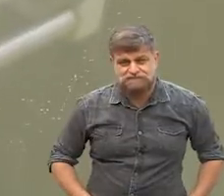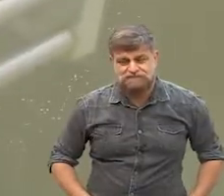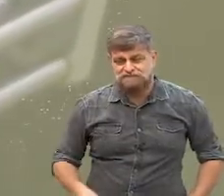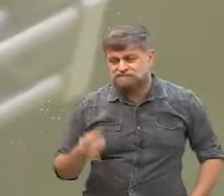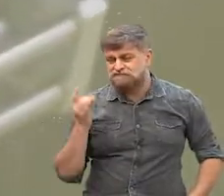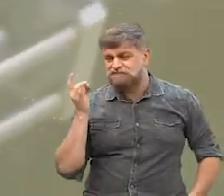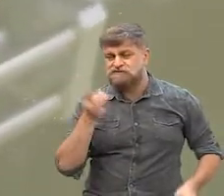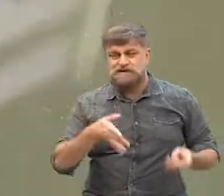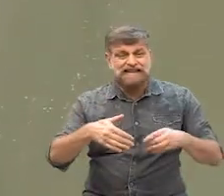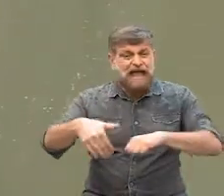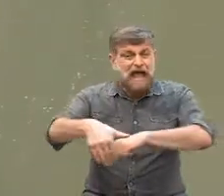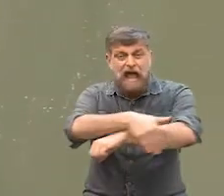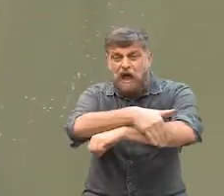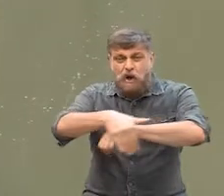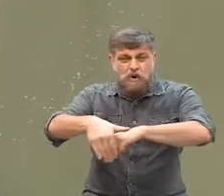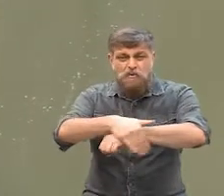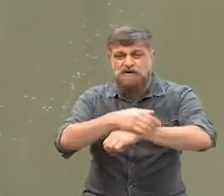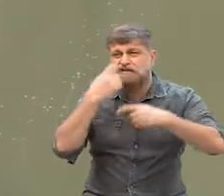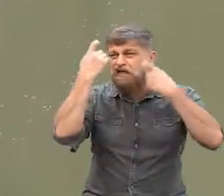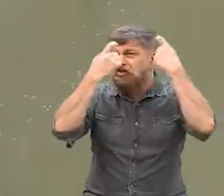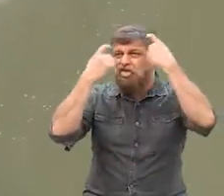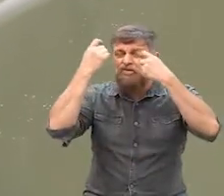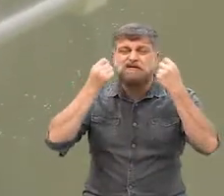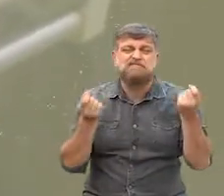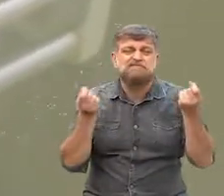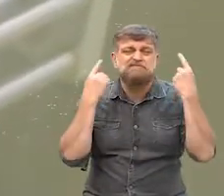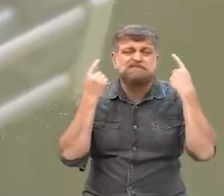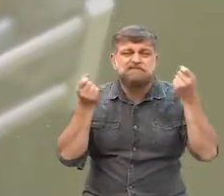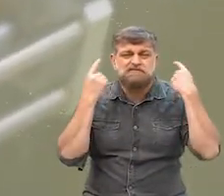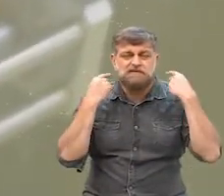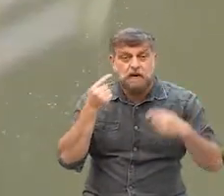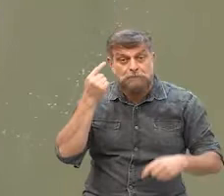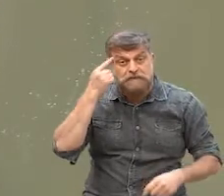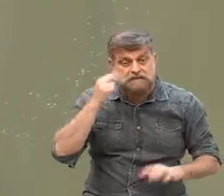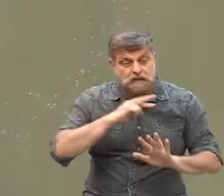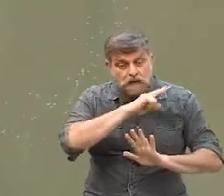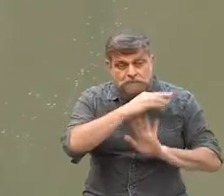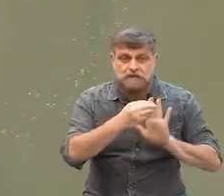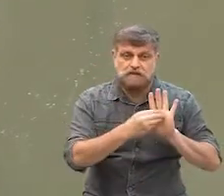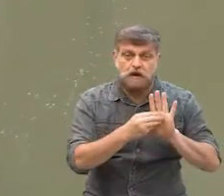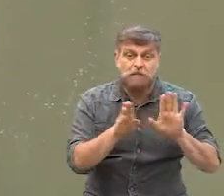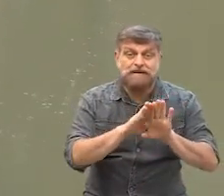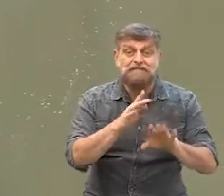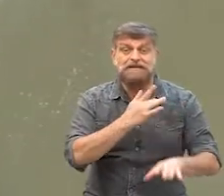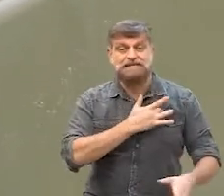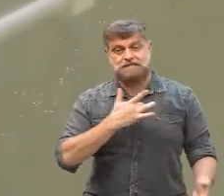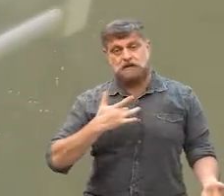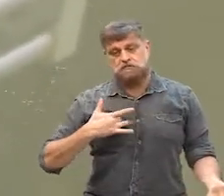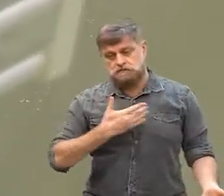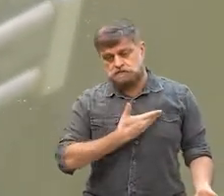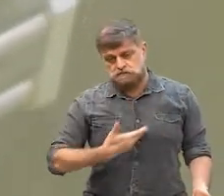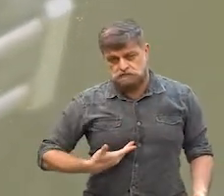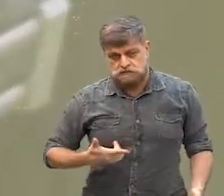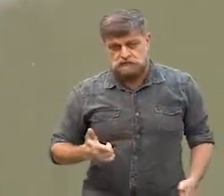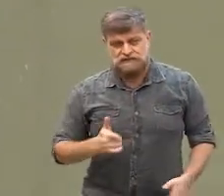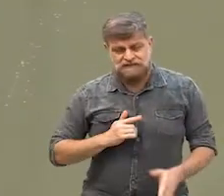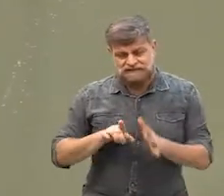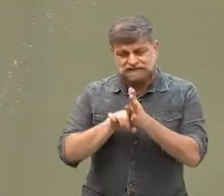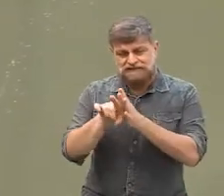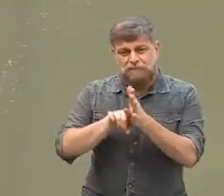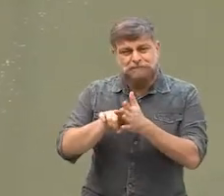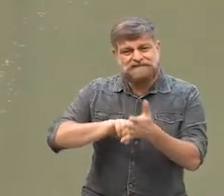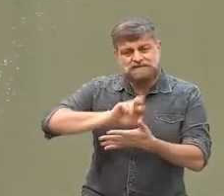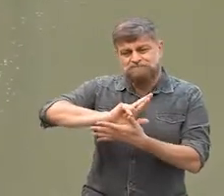jogar mesmo na rua, né, sem a preocupação, não só a preocupação ambiental, mas a própria preocupação de saúde pública. Tem várias pesquisas